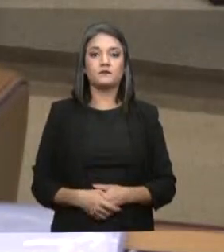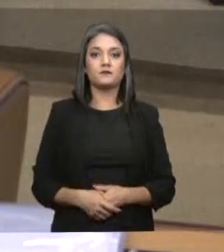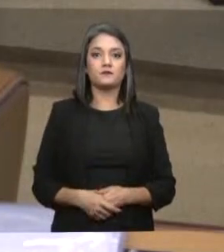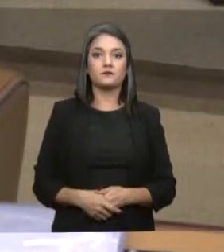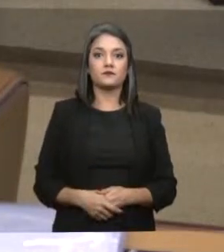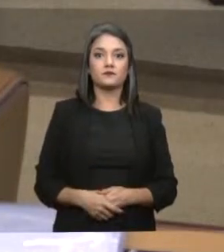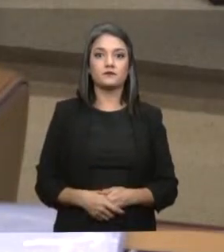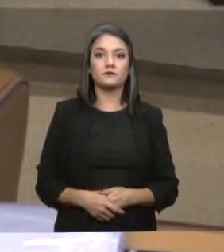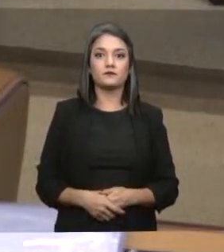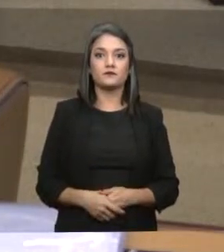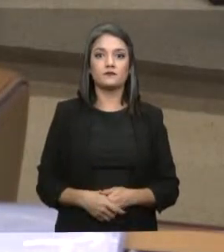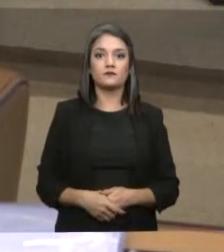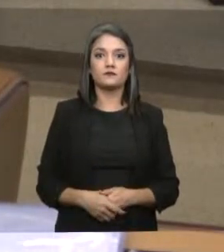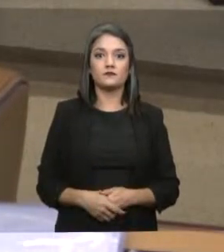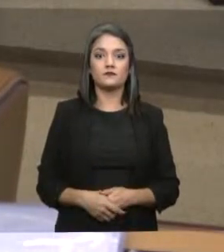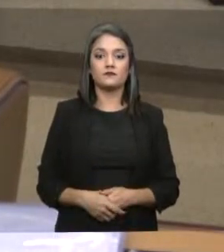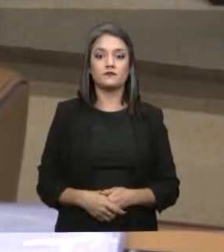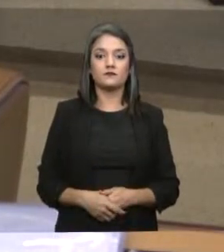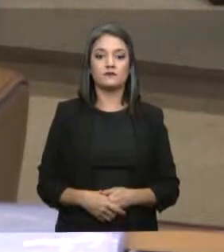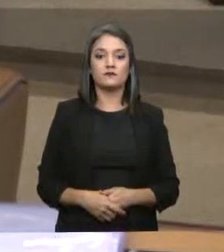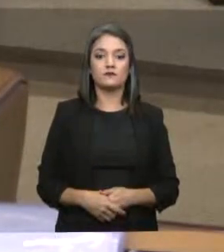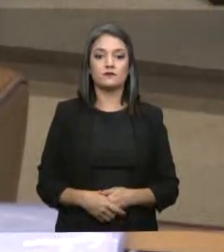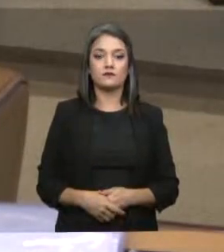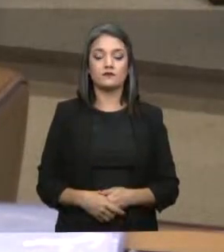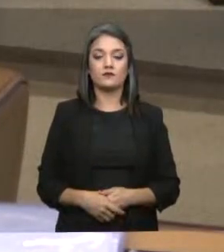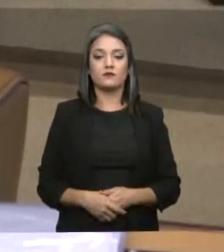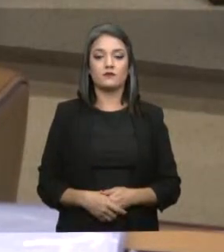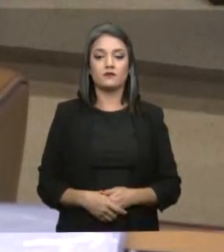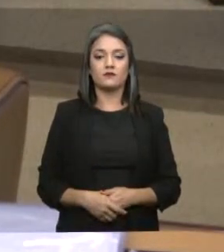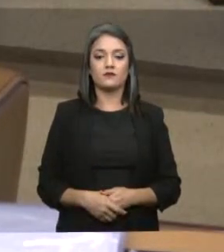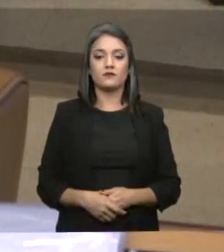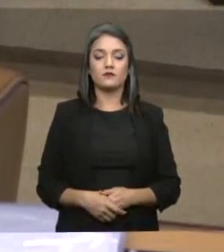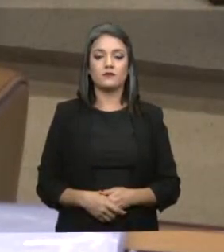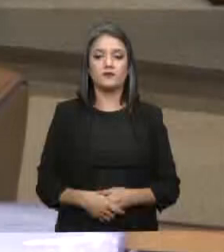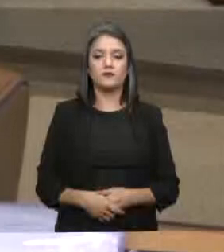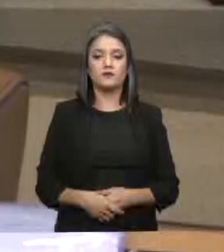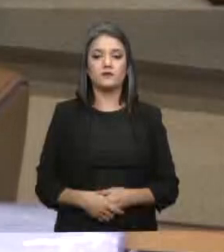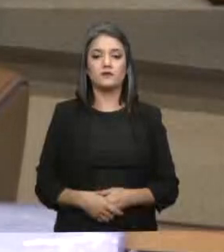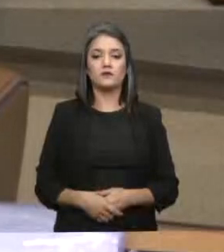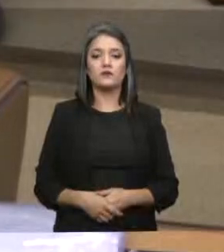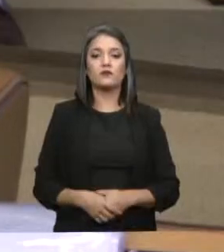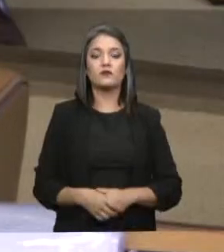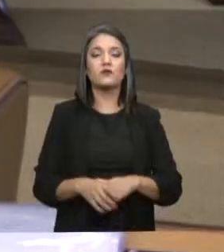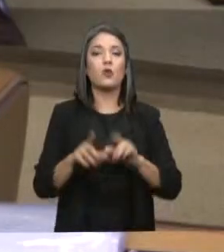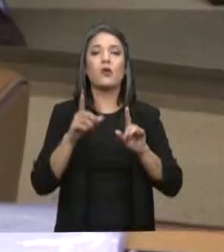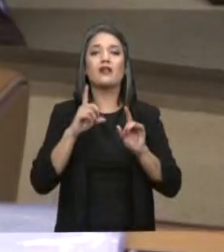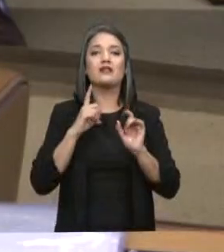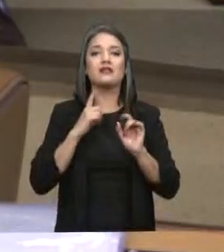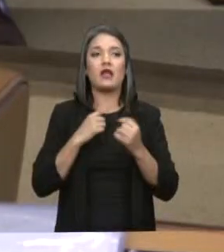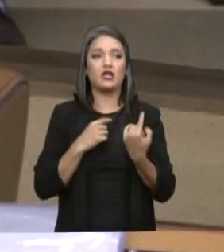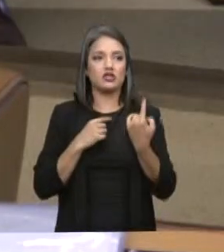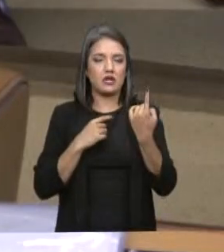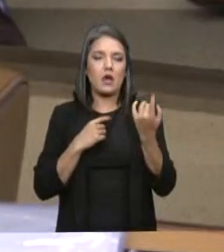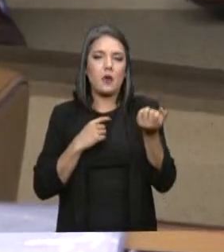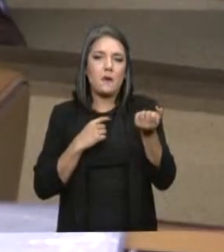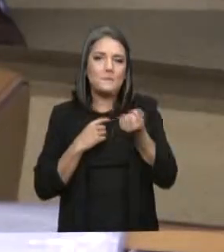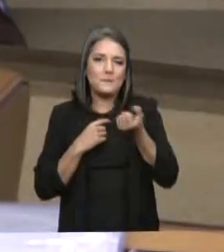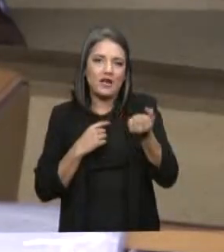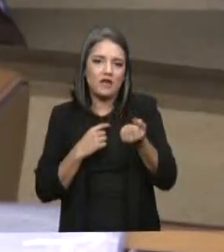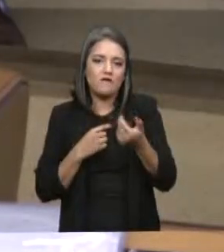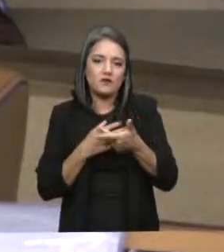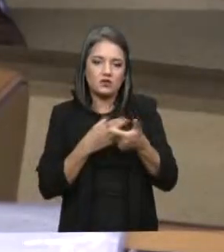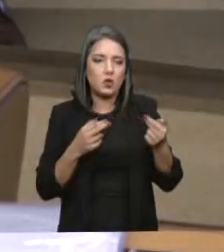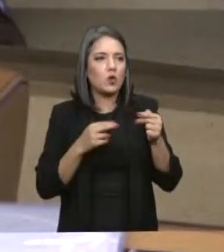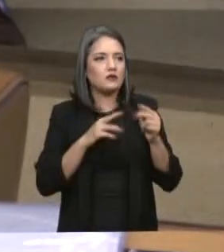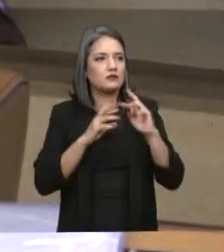atitude de Apor veto a um benefício que